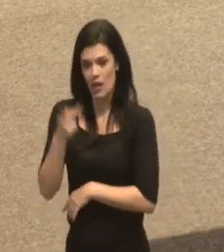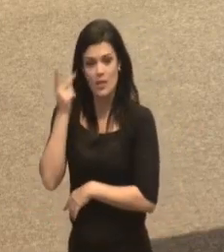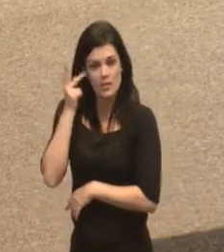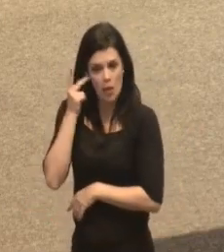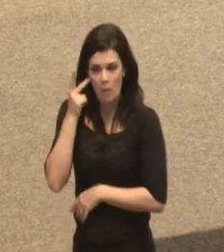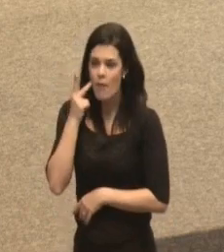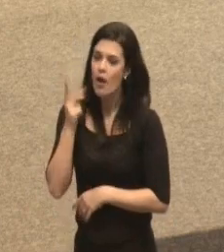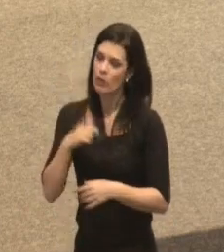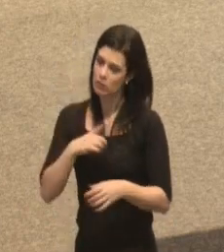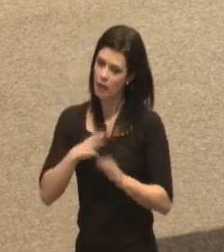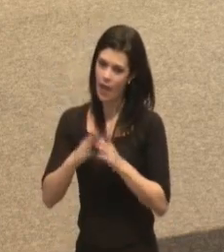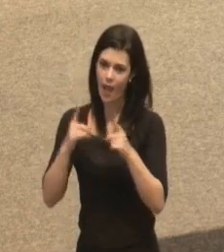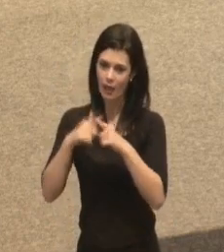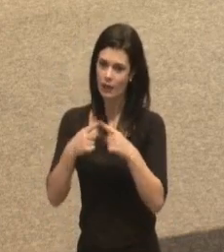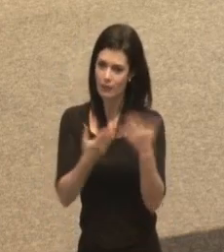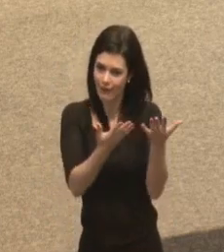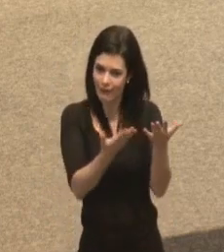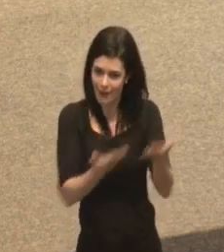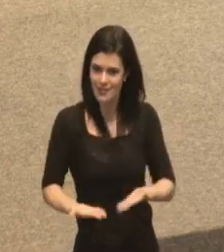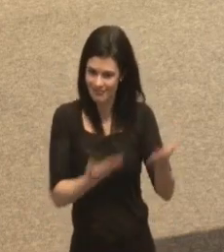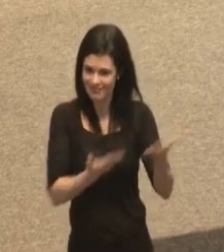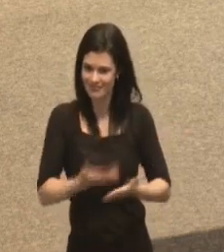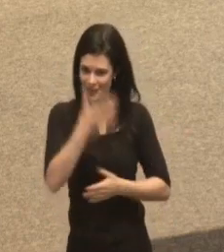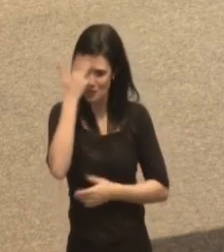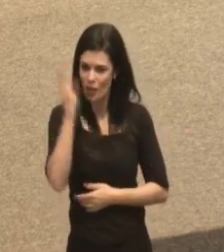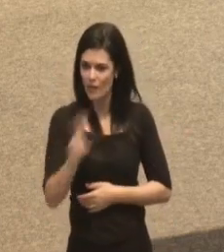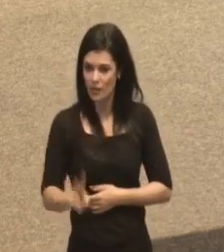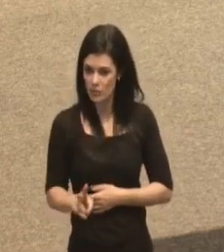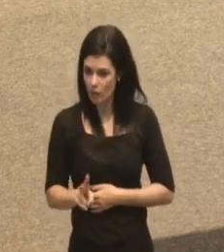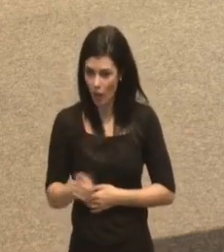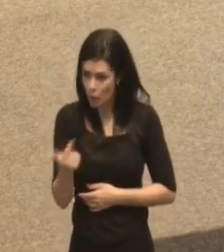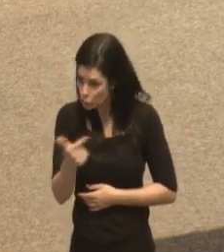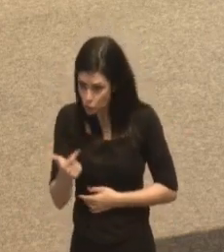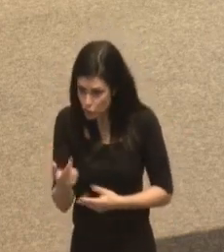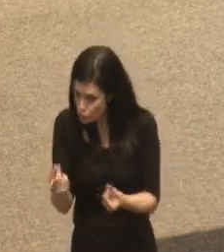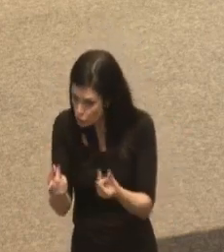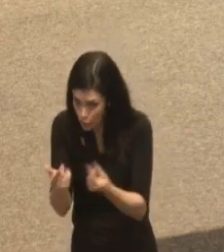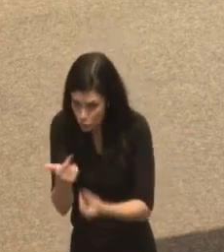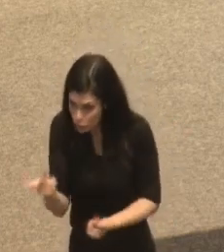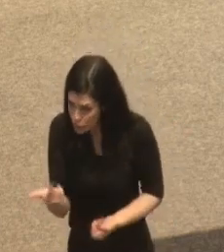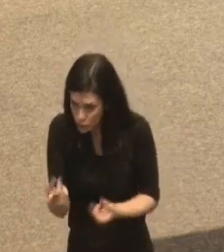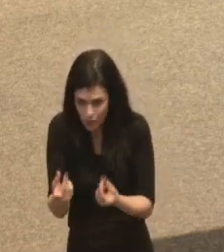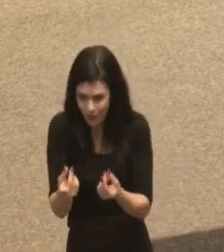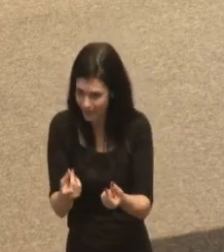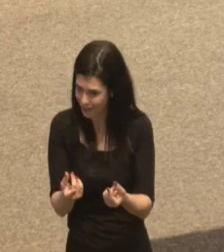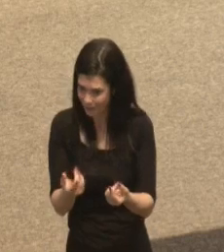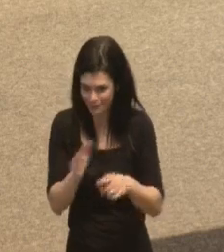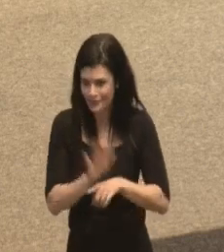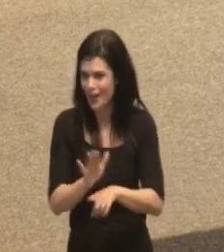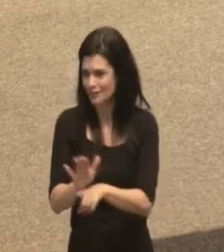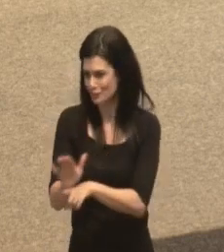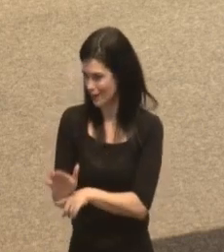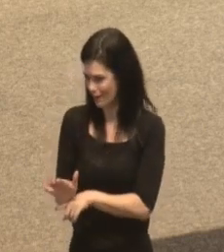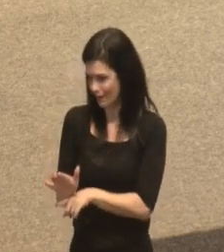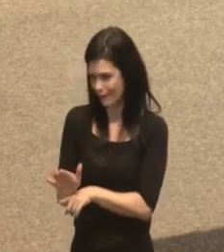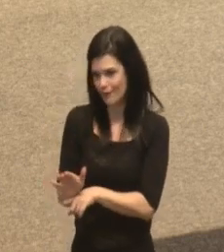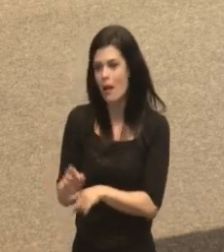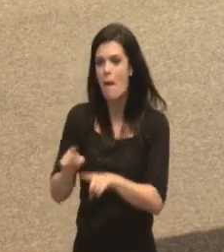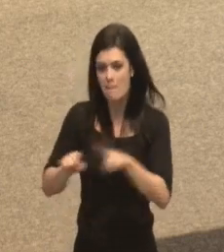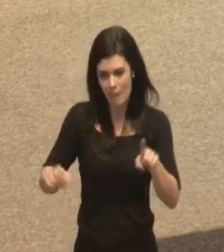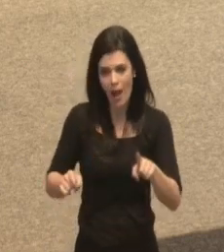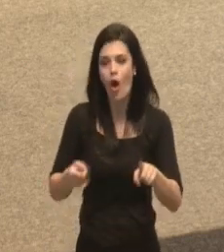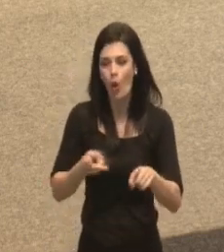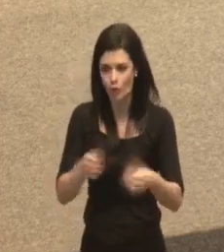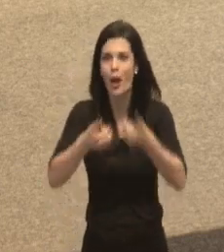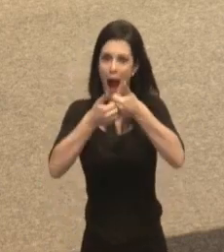assim. Essa foi o mês passado que a gente tomou, e ontem já temos recebido vários venezuelanos, ontem